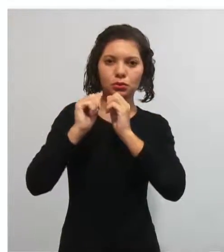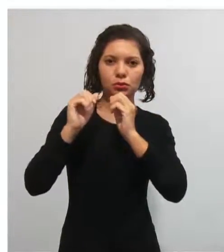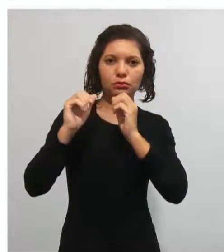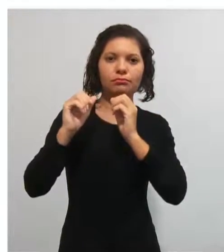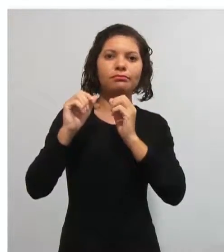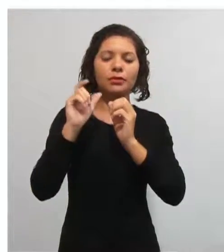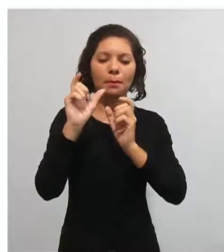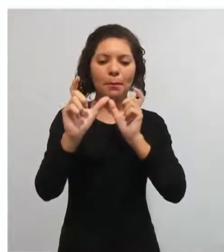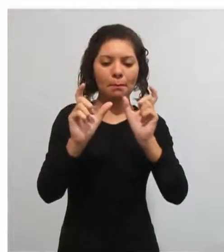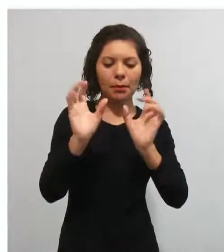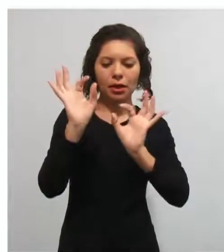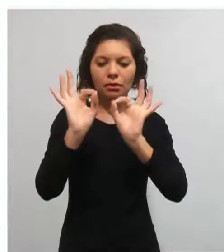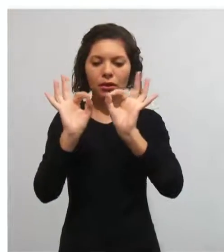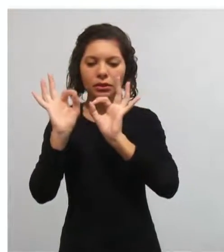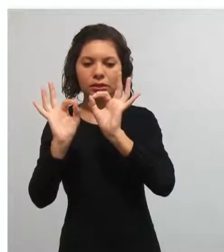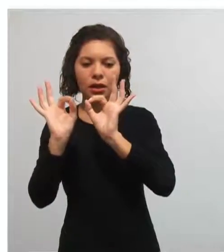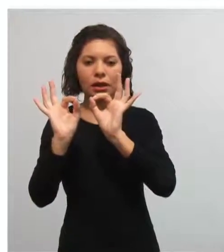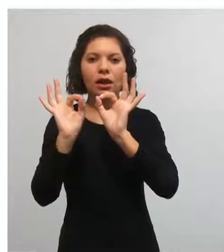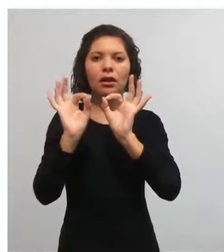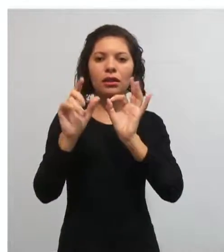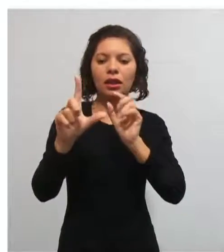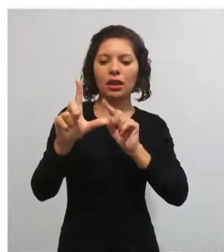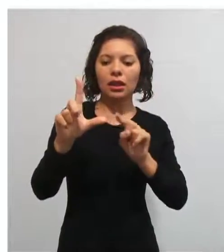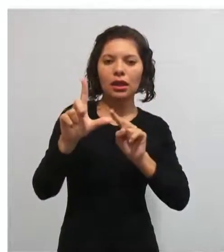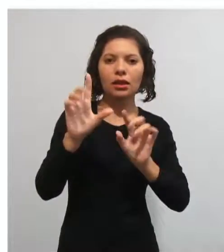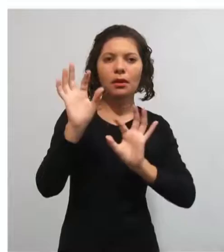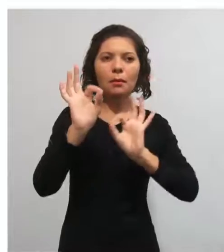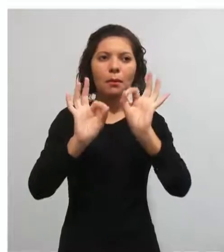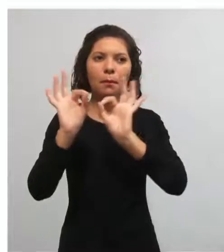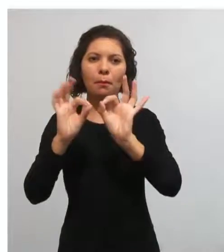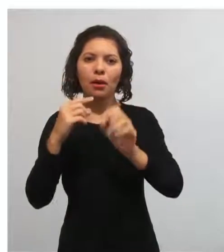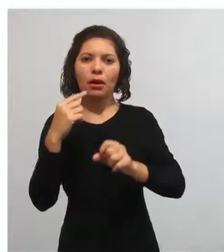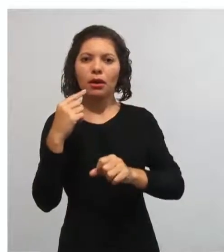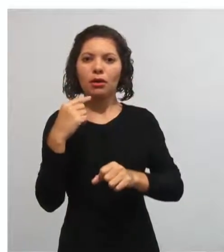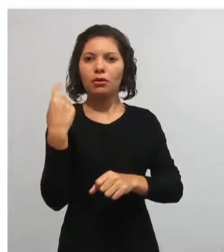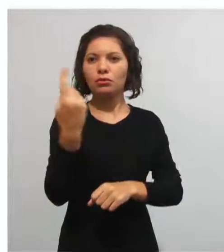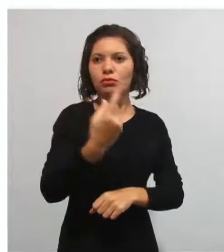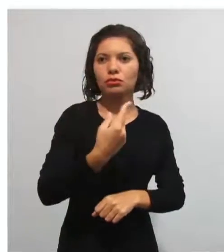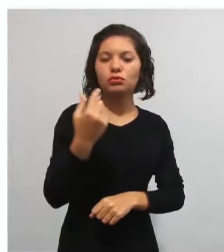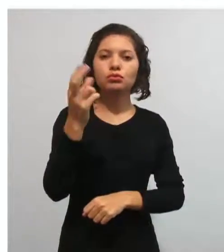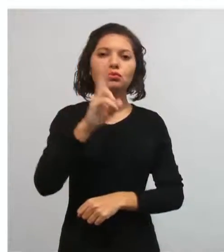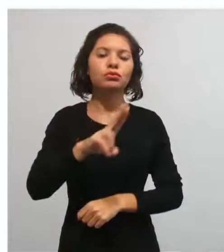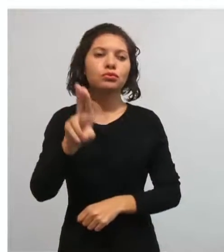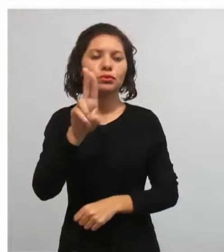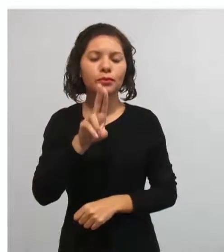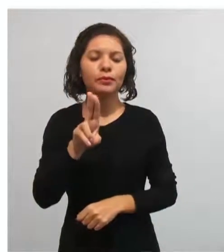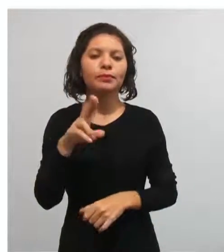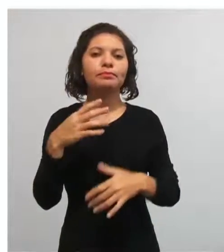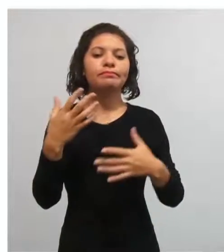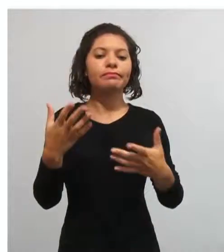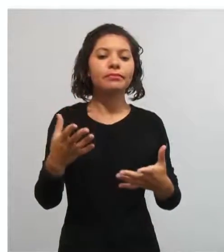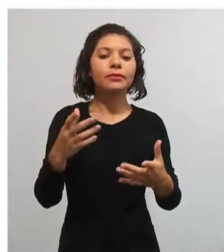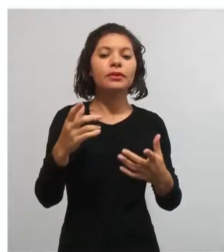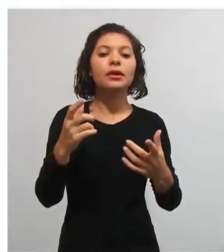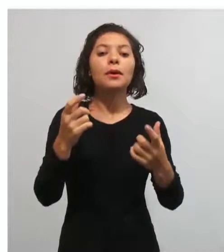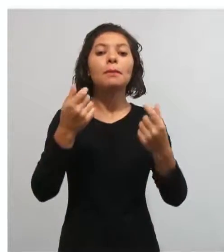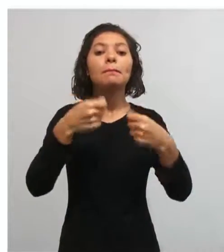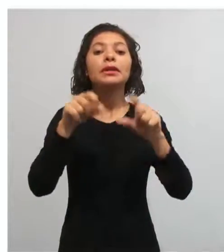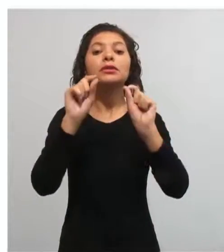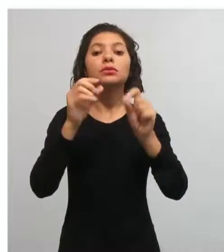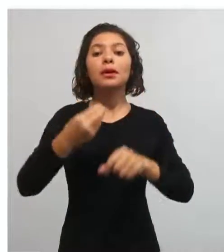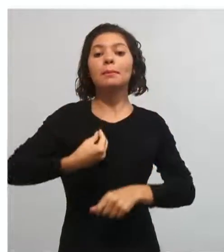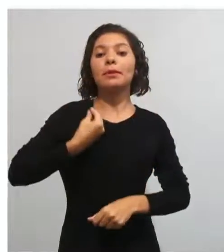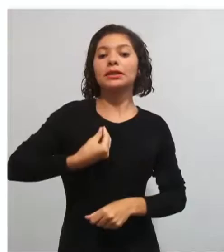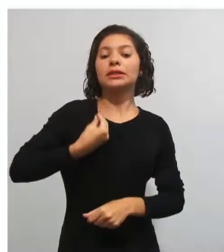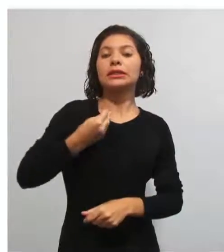foi organizado e tudo, e hoje nós utilizamos. Desse modo, o signo pede a presença de indivíduos,